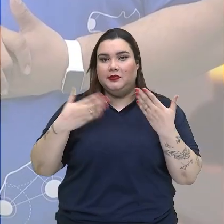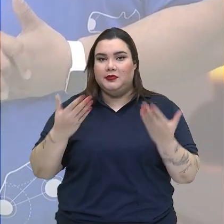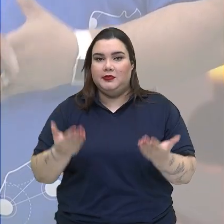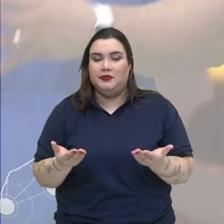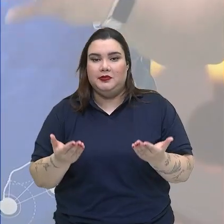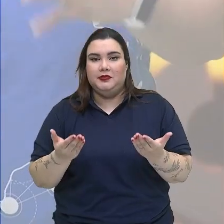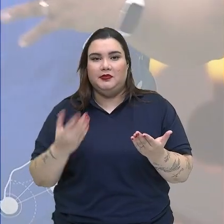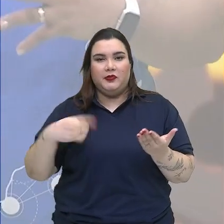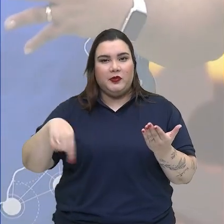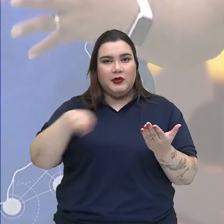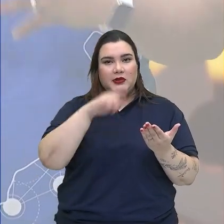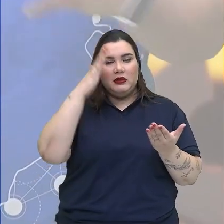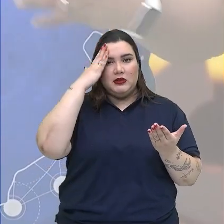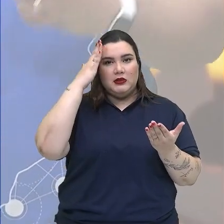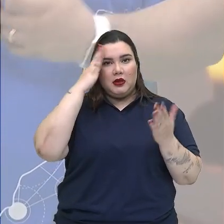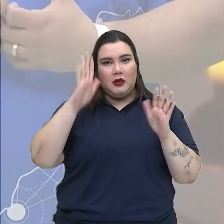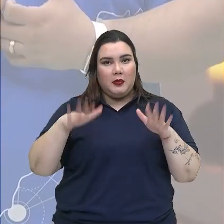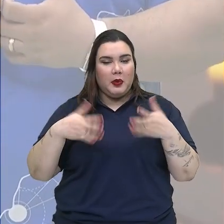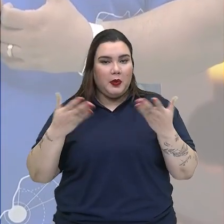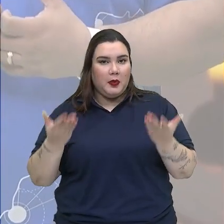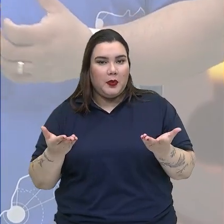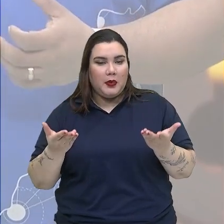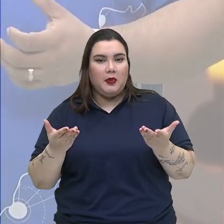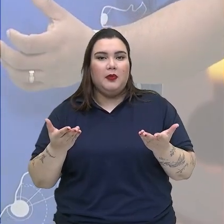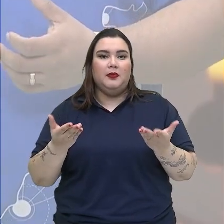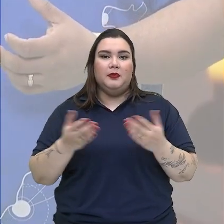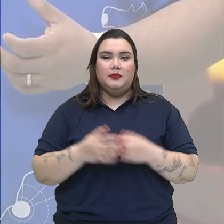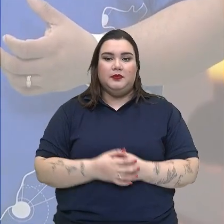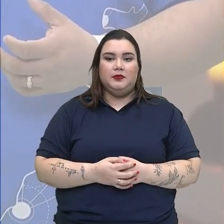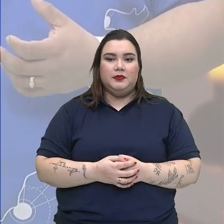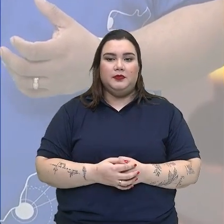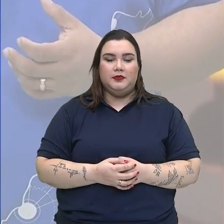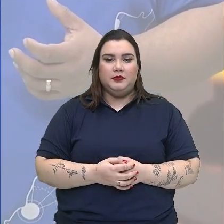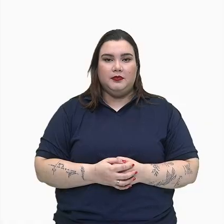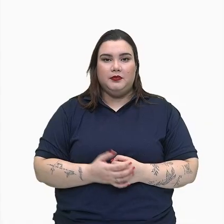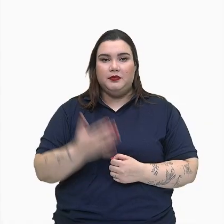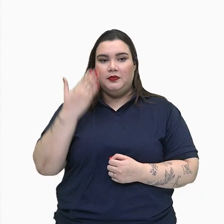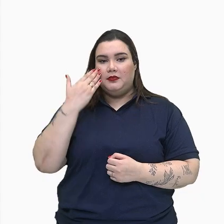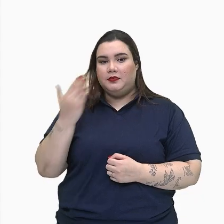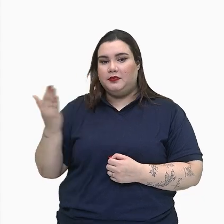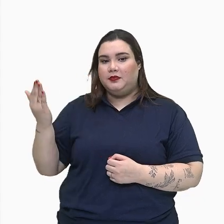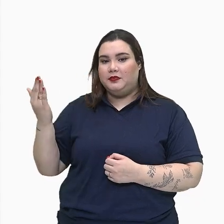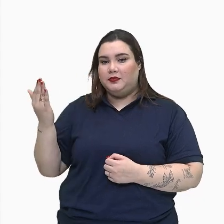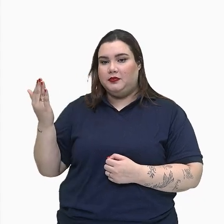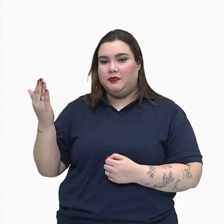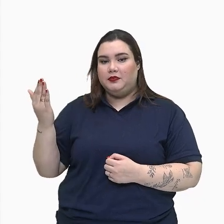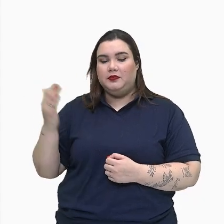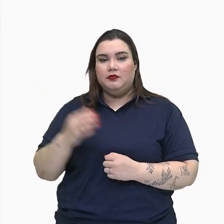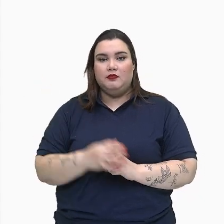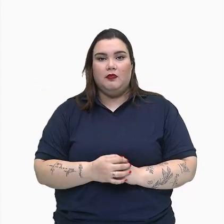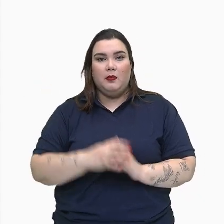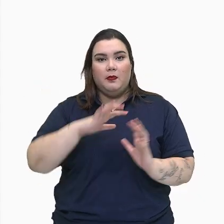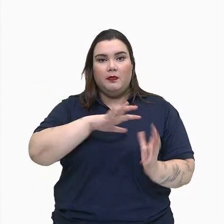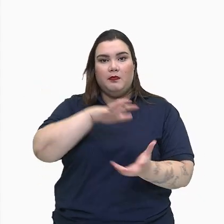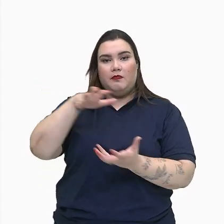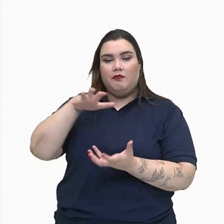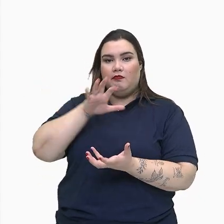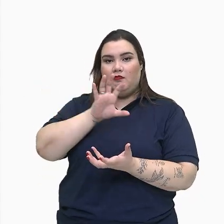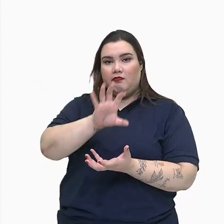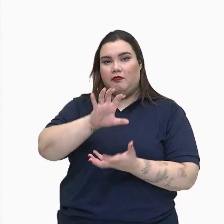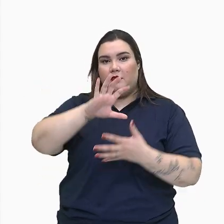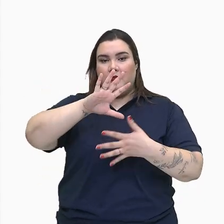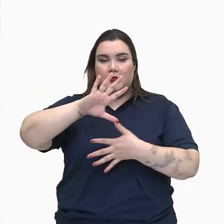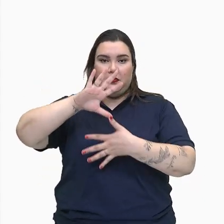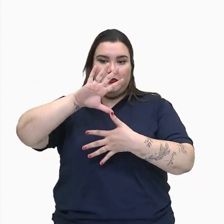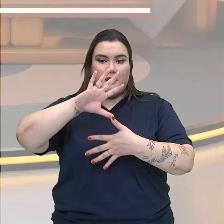tenho certeza que você já teve uma sacada do que nós estamos falando. Nós vamos falar sobre o continente